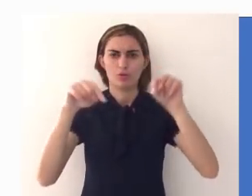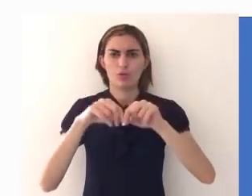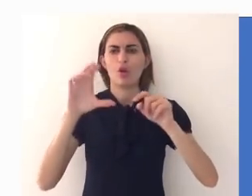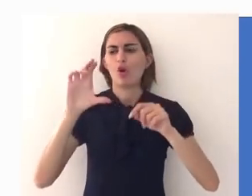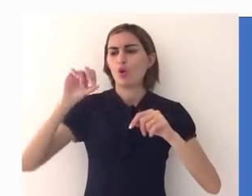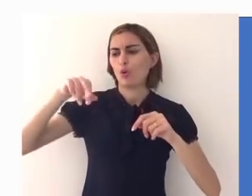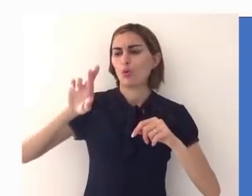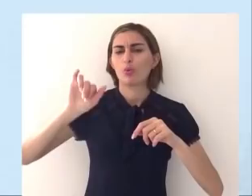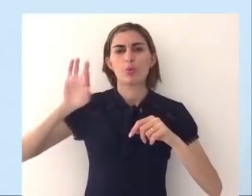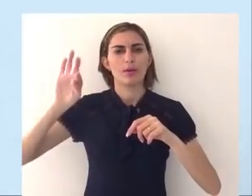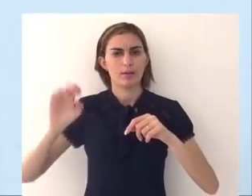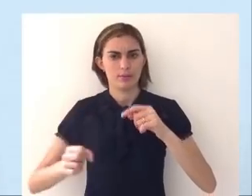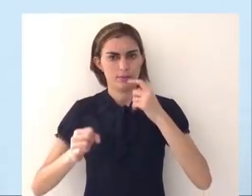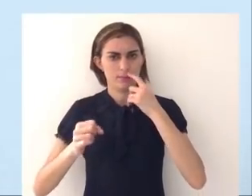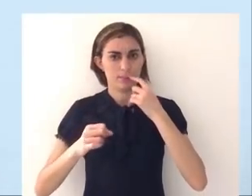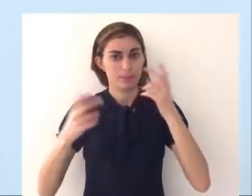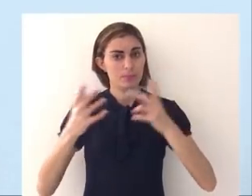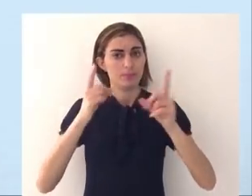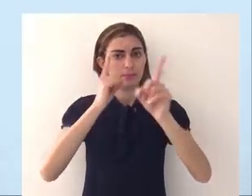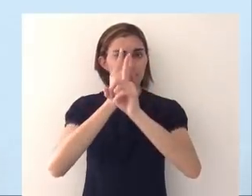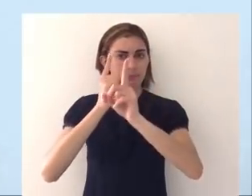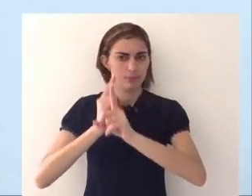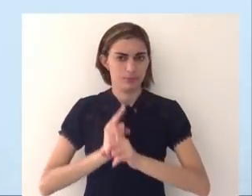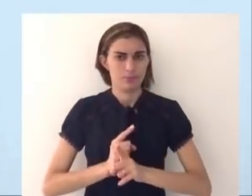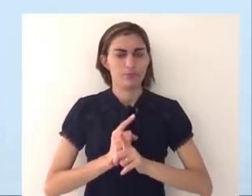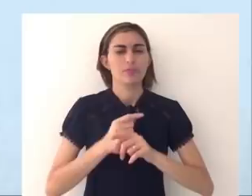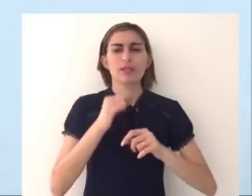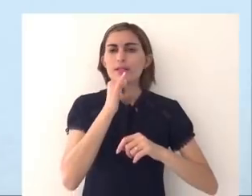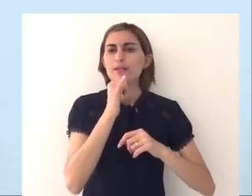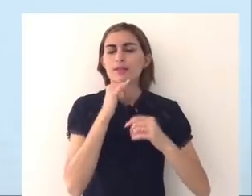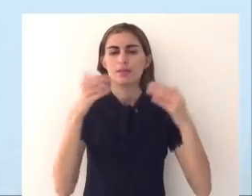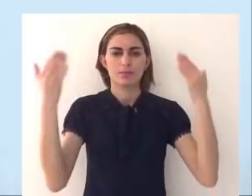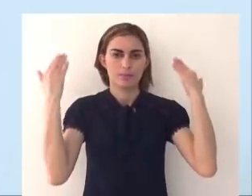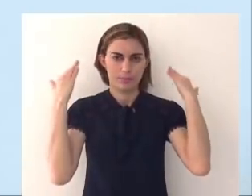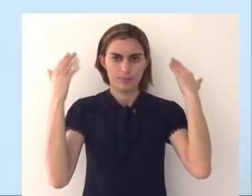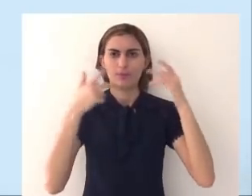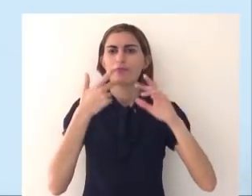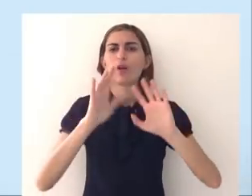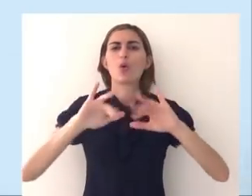são congruentes. Vamos agora identificar esses exemplos